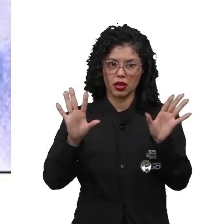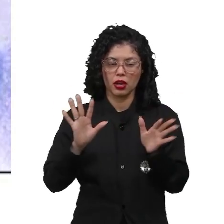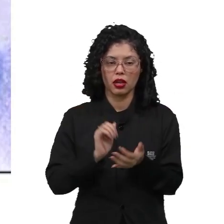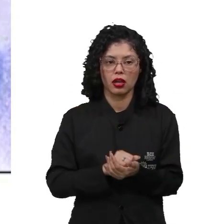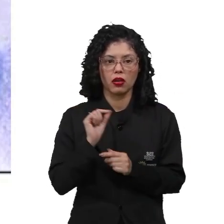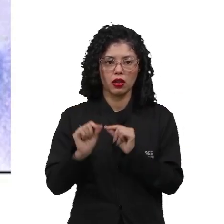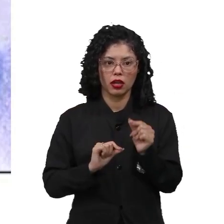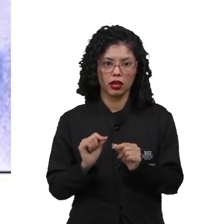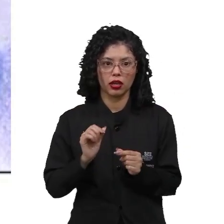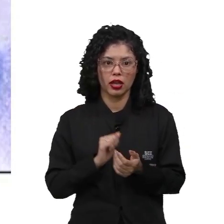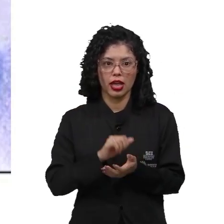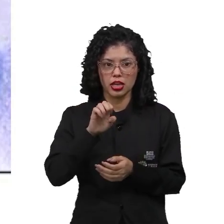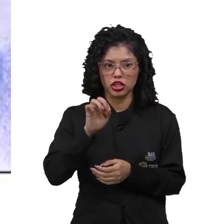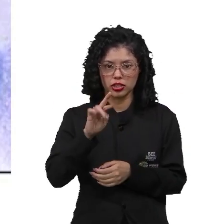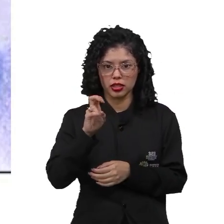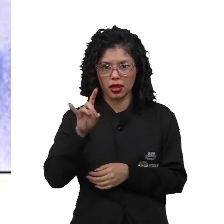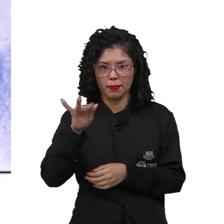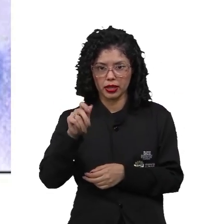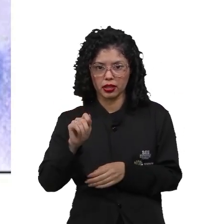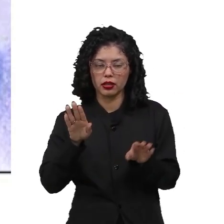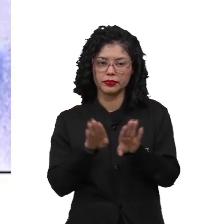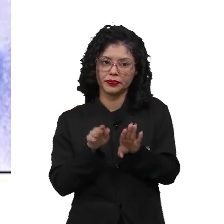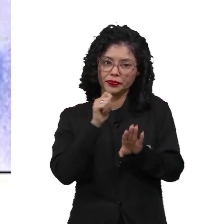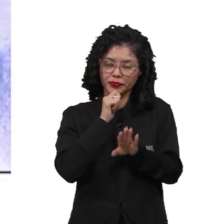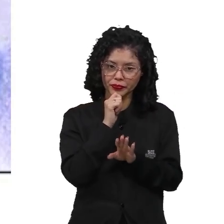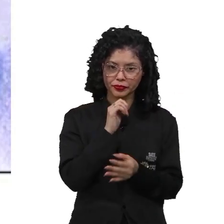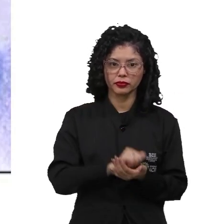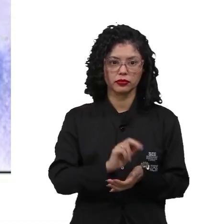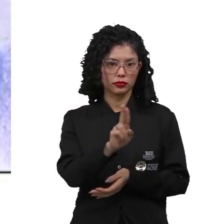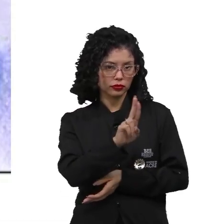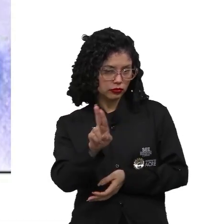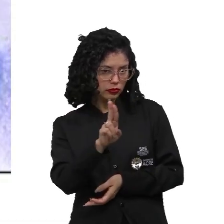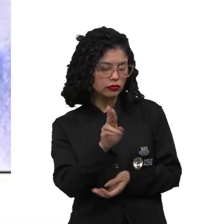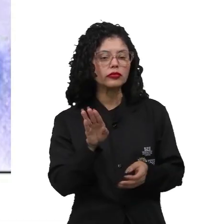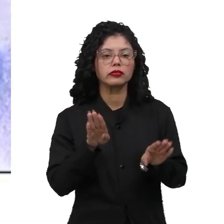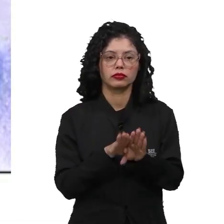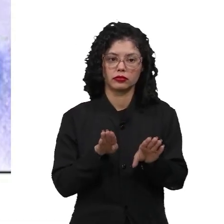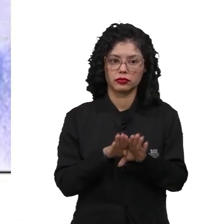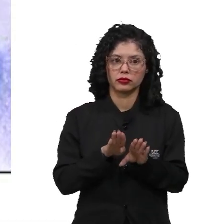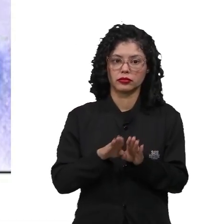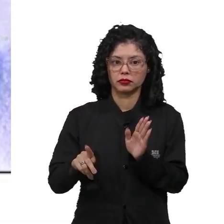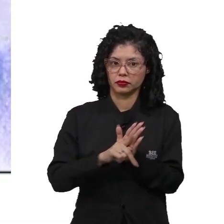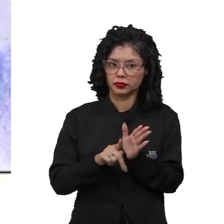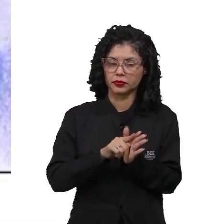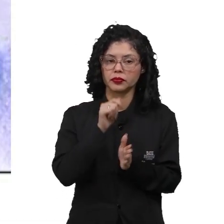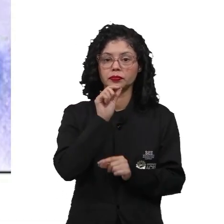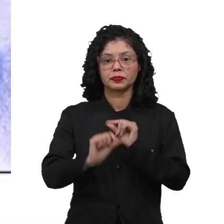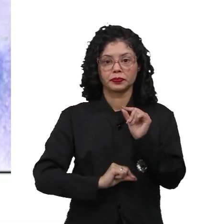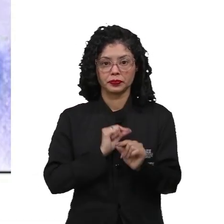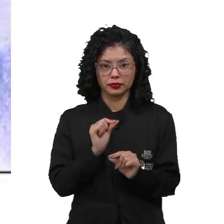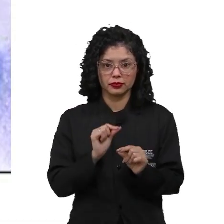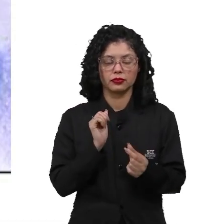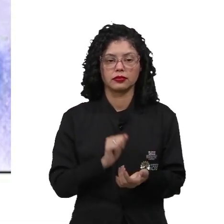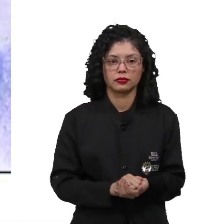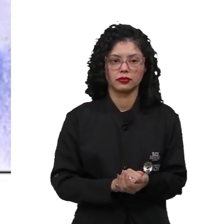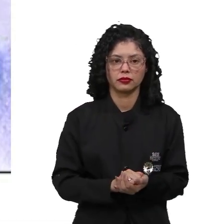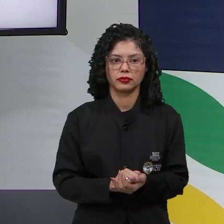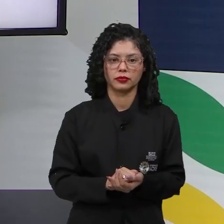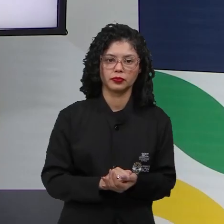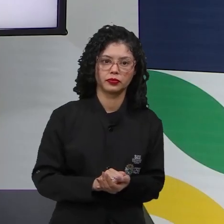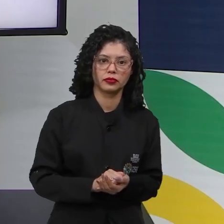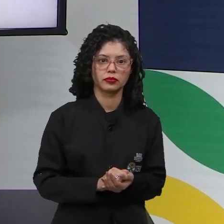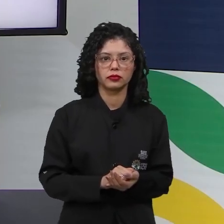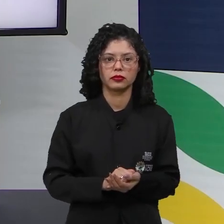a histamina, né? Acho que talvez esse nome histamina seja relativamente o quê? Seja